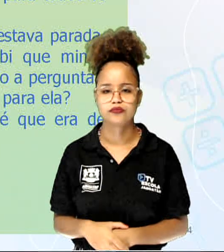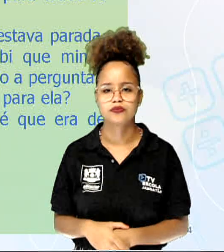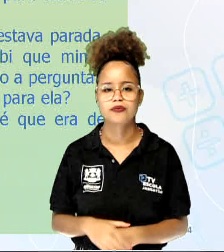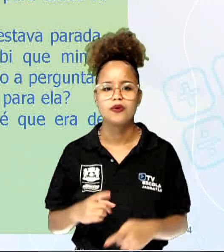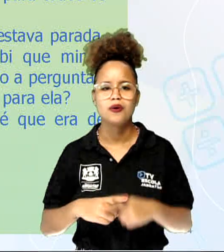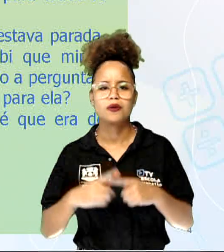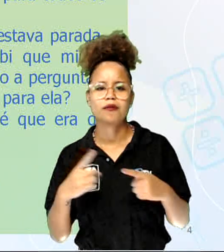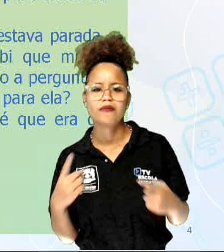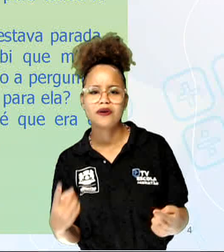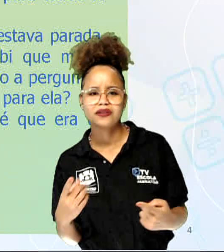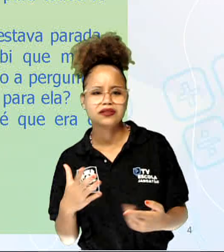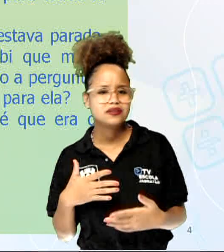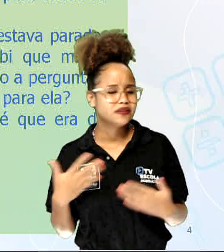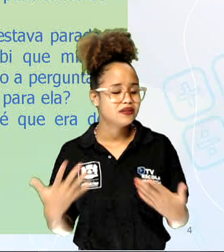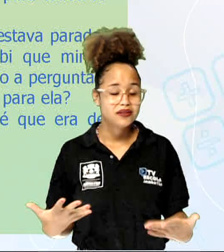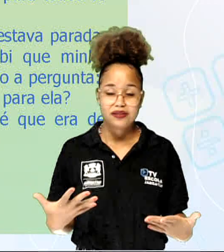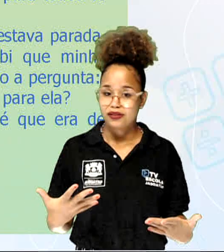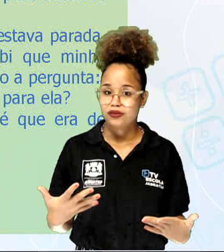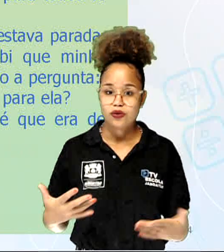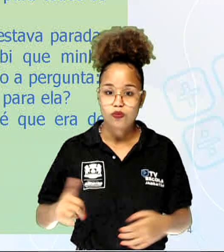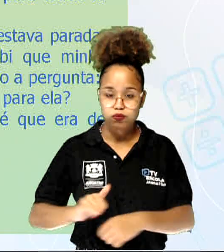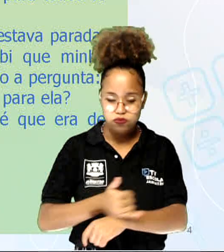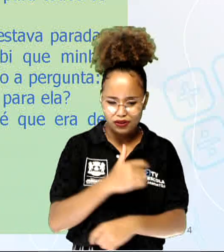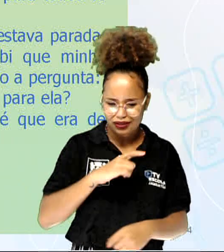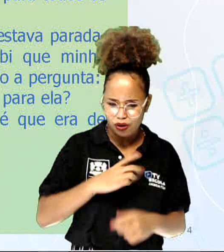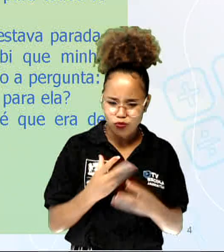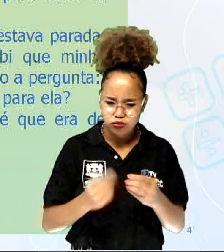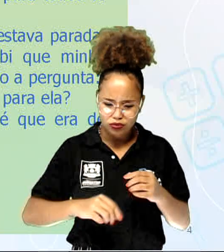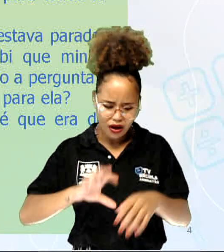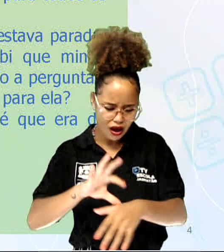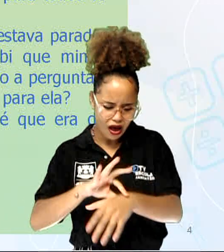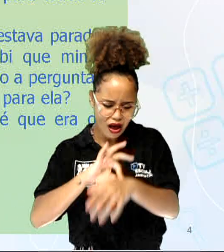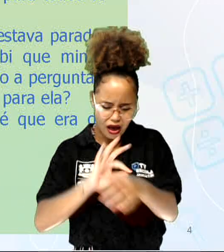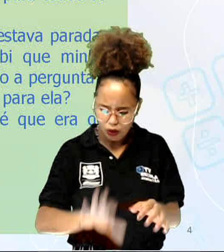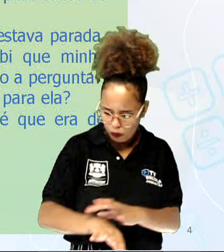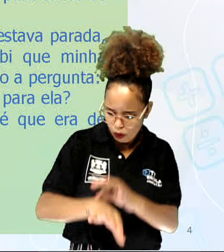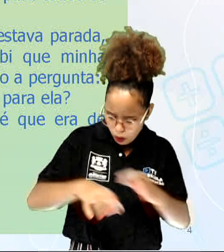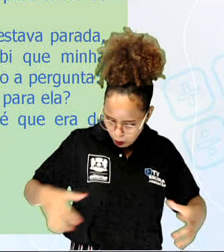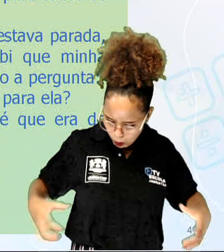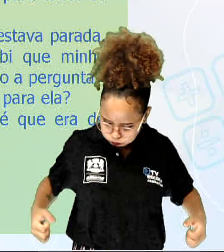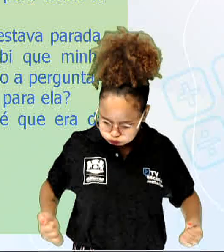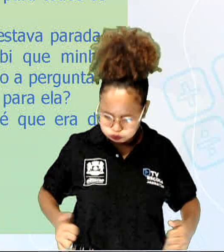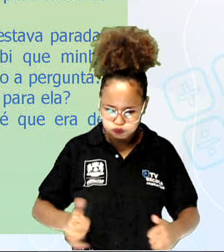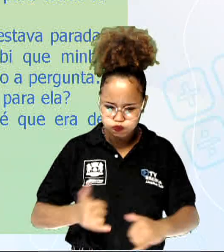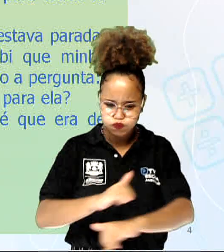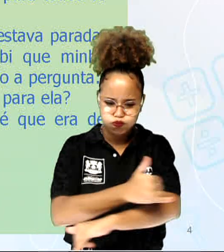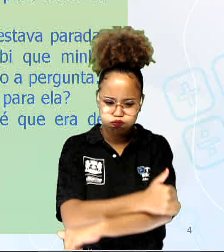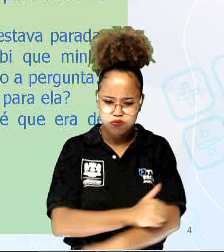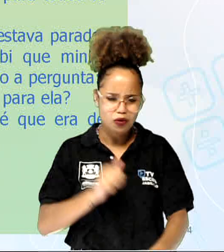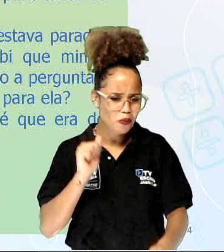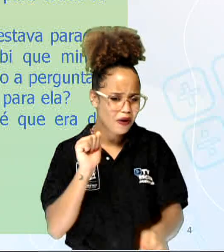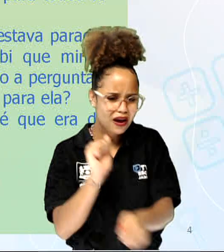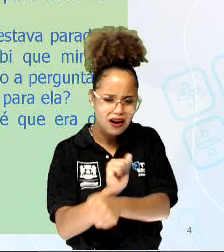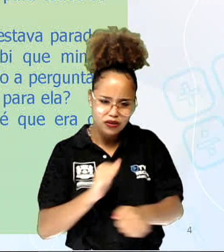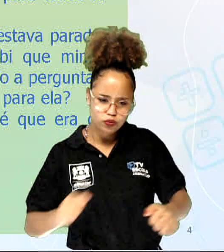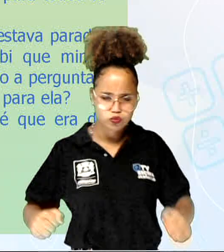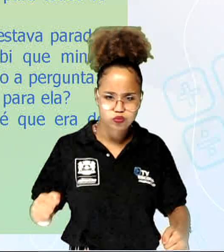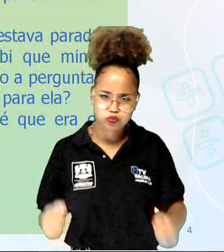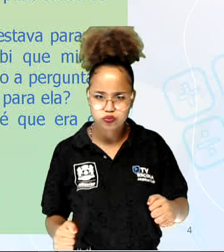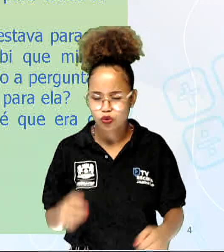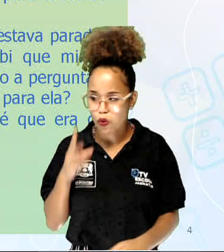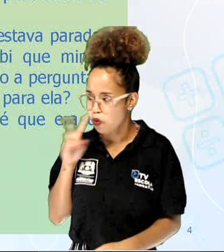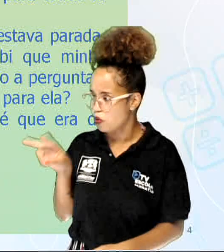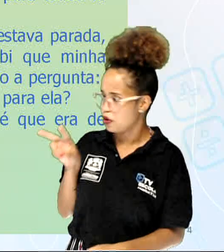Mas ela era um açougue, embora com tantas carnes parecesse um açougue e não parava de badalar. Olhava